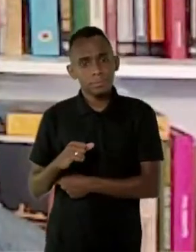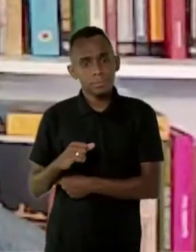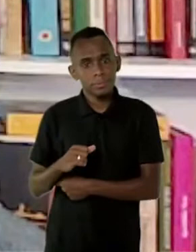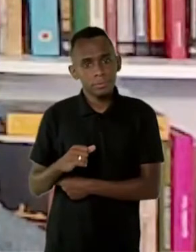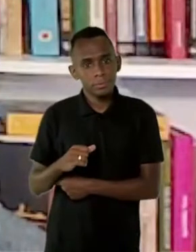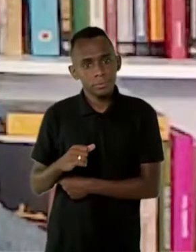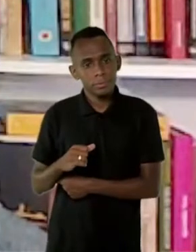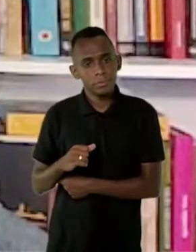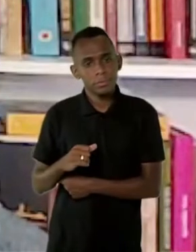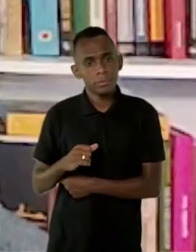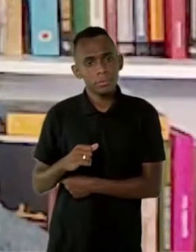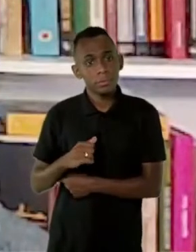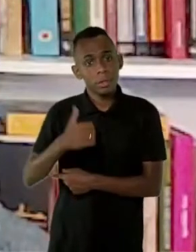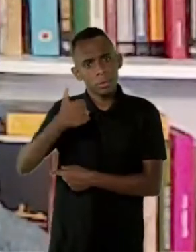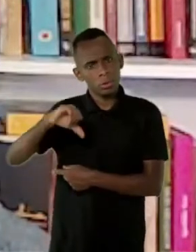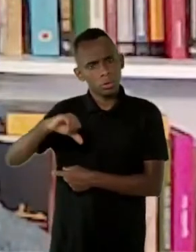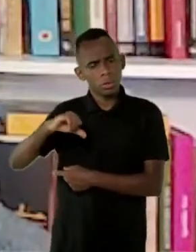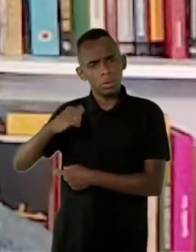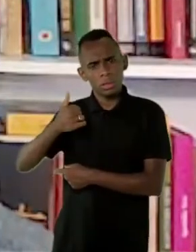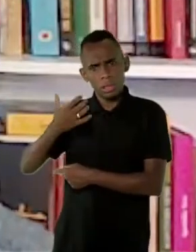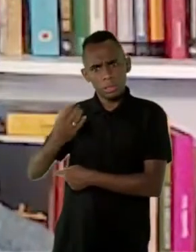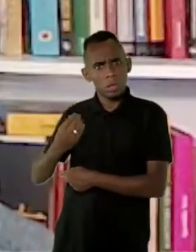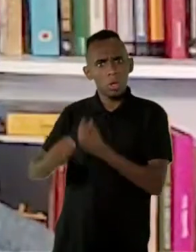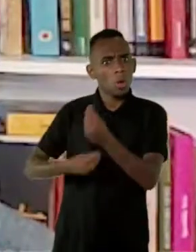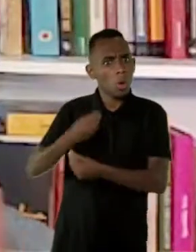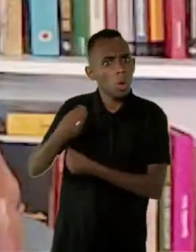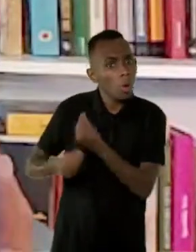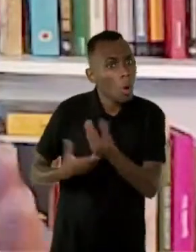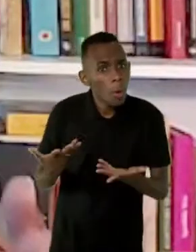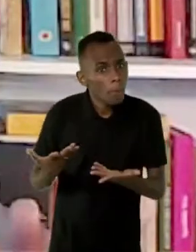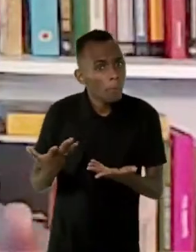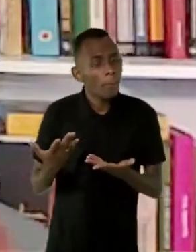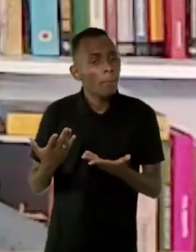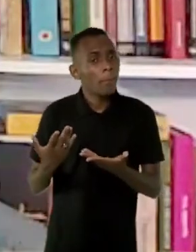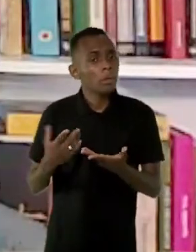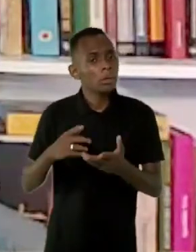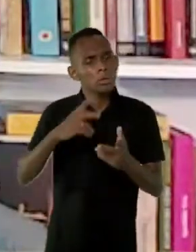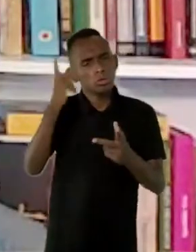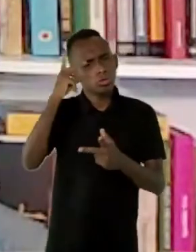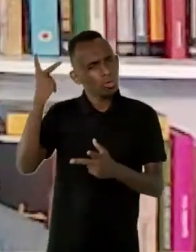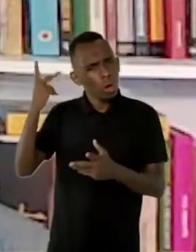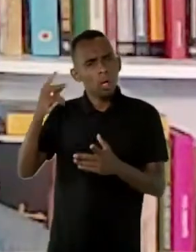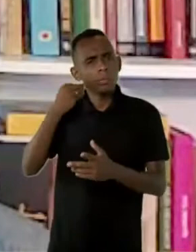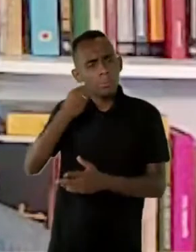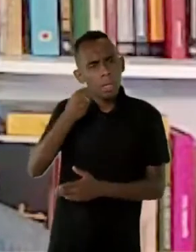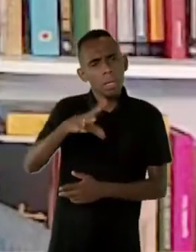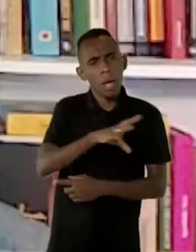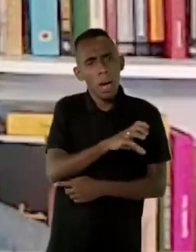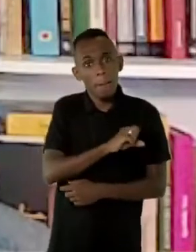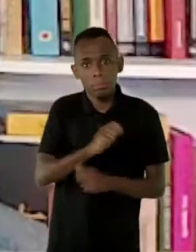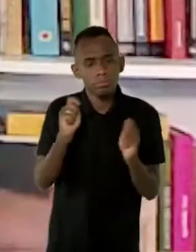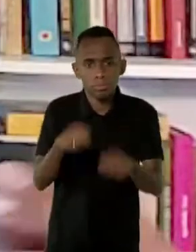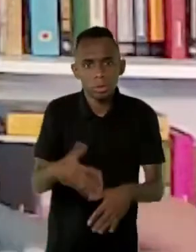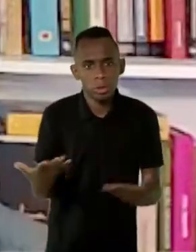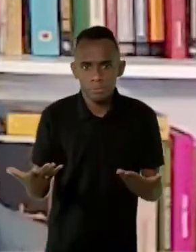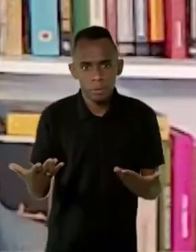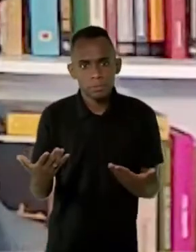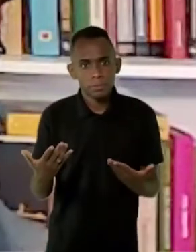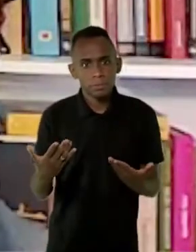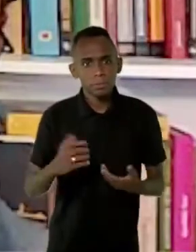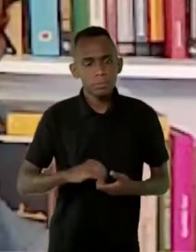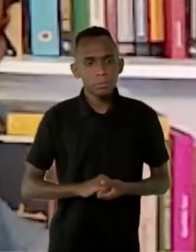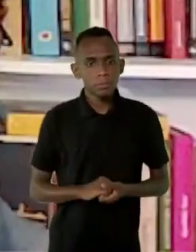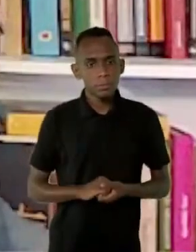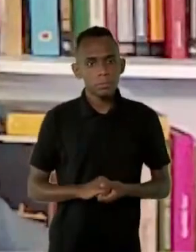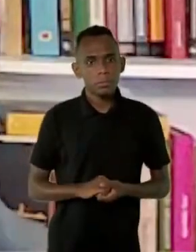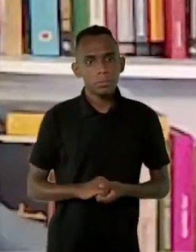1960, né? Em plena meada do século XX. Depois daquelas histórias de amor impossíveis, né?